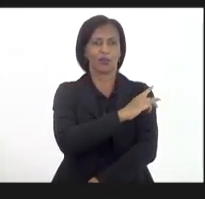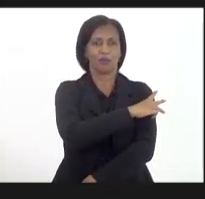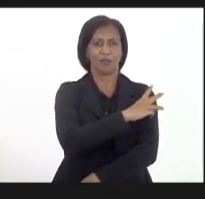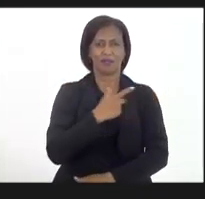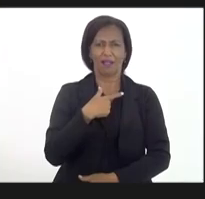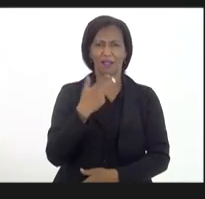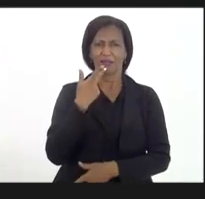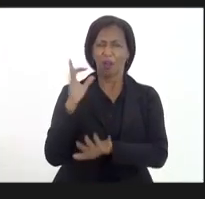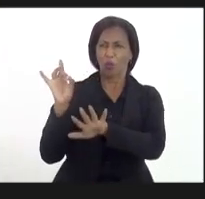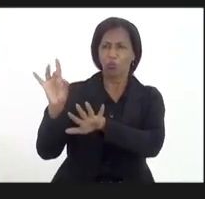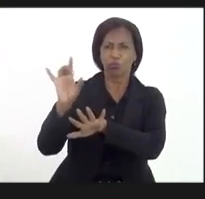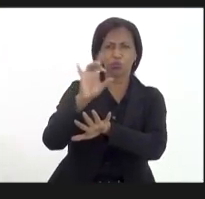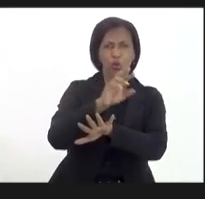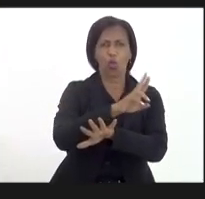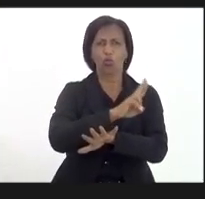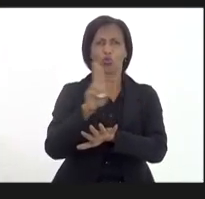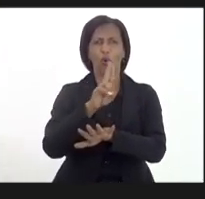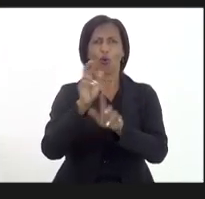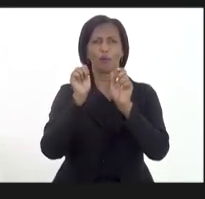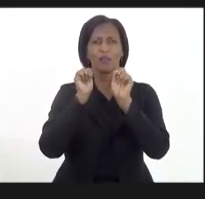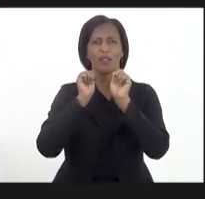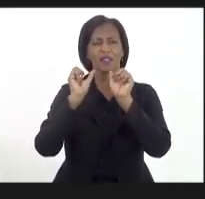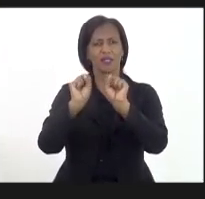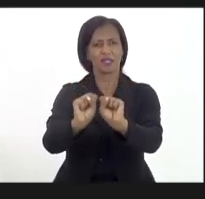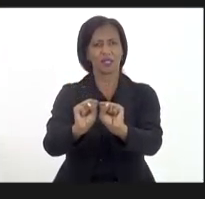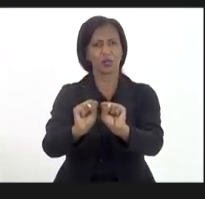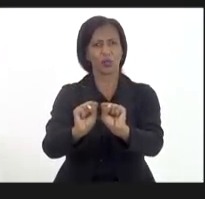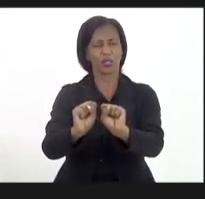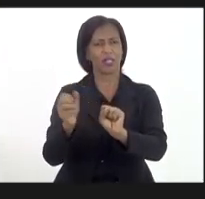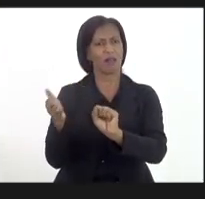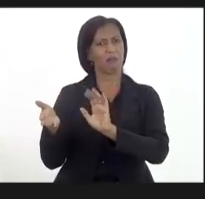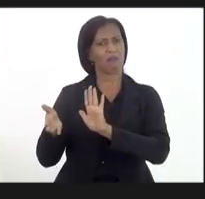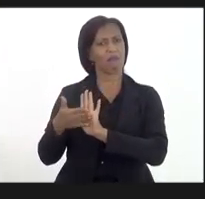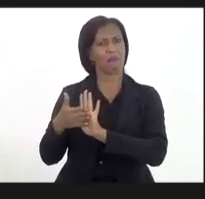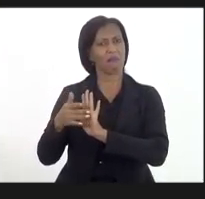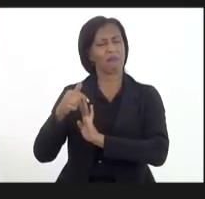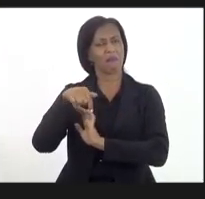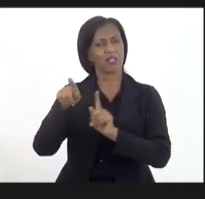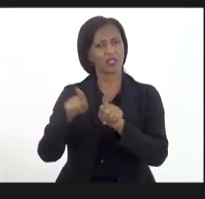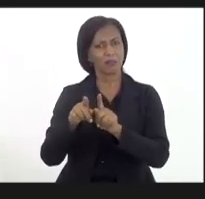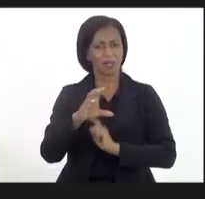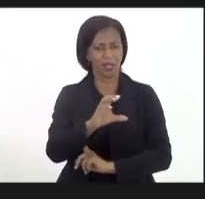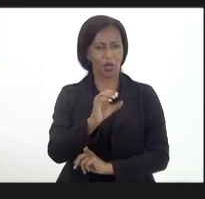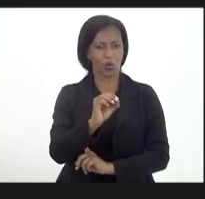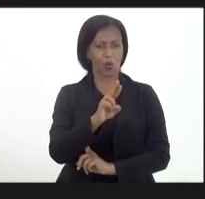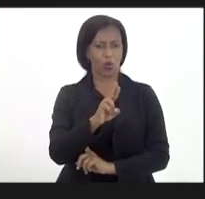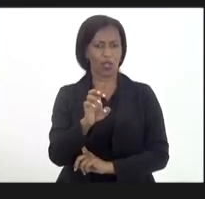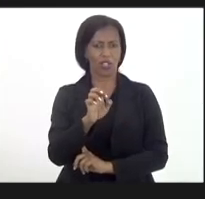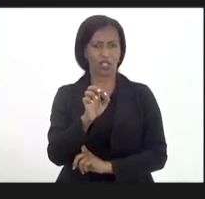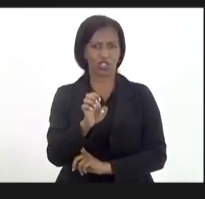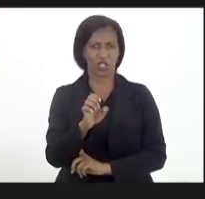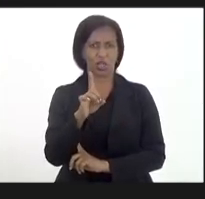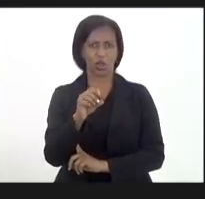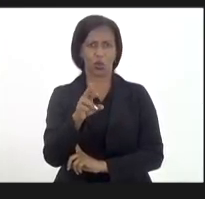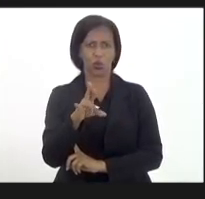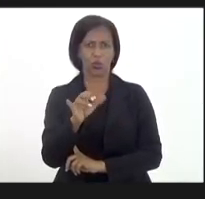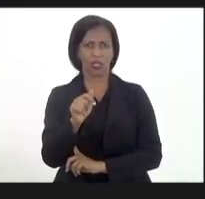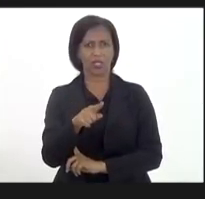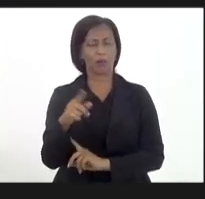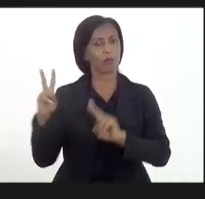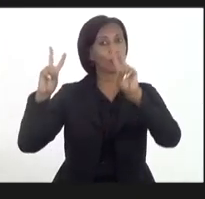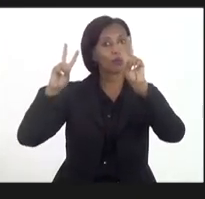oficiais não sobra Assessoria parlamentar mais principalmente da corregedoria e é fundamental porque o tema